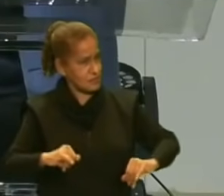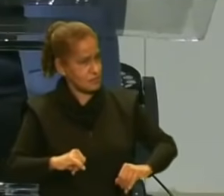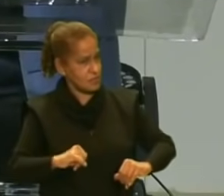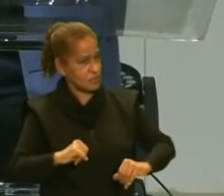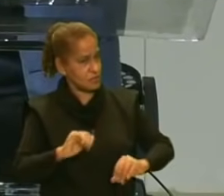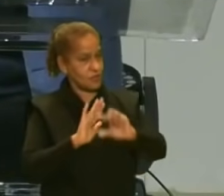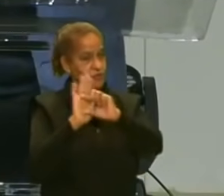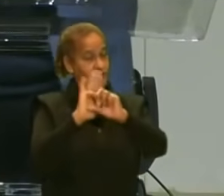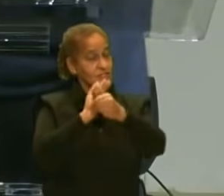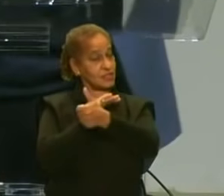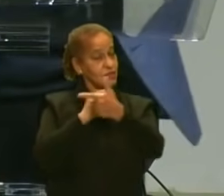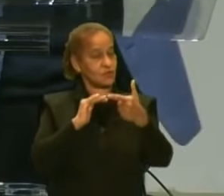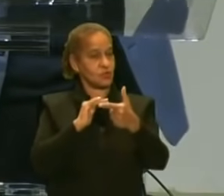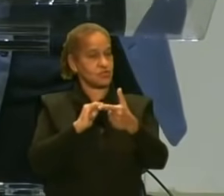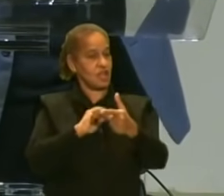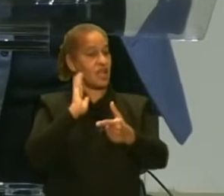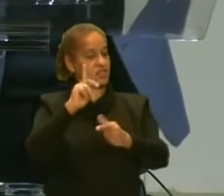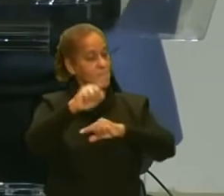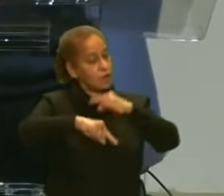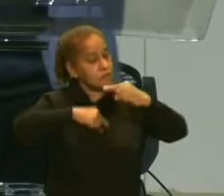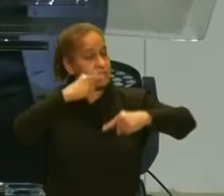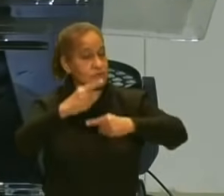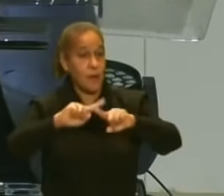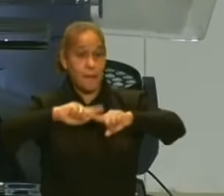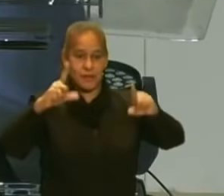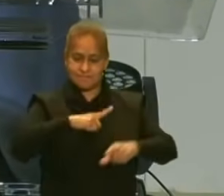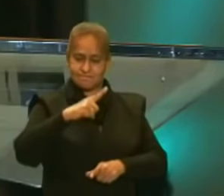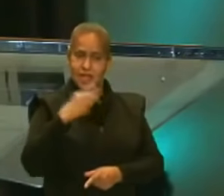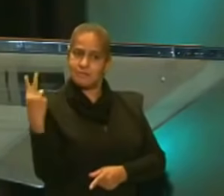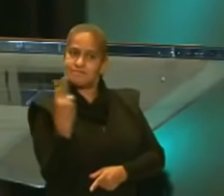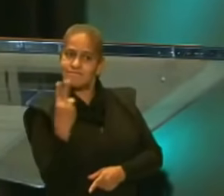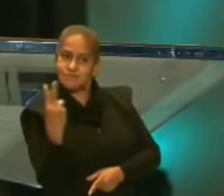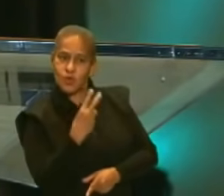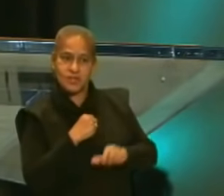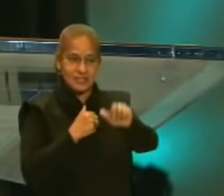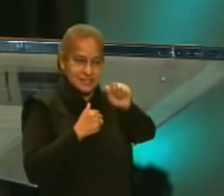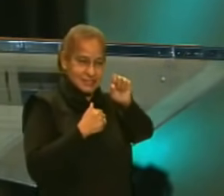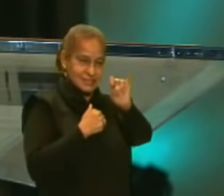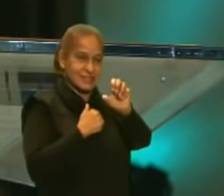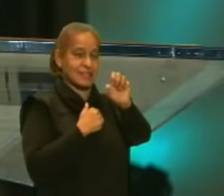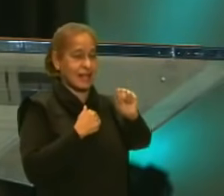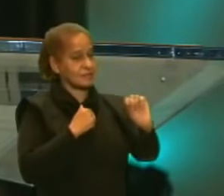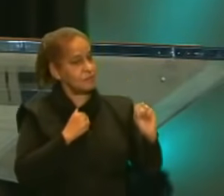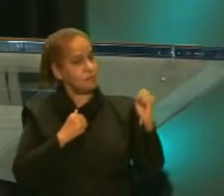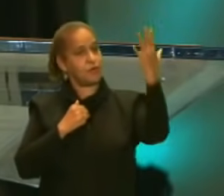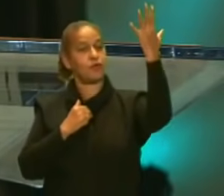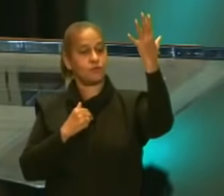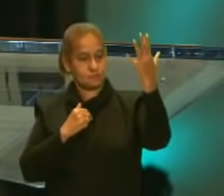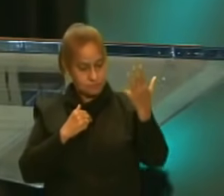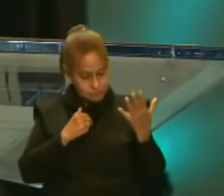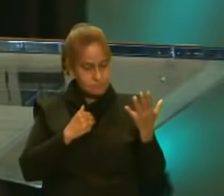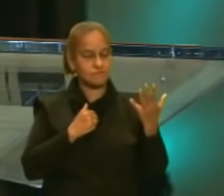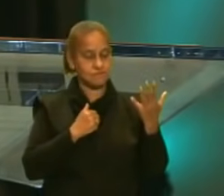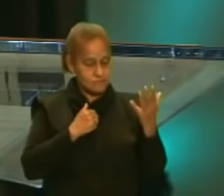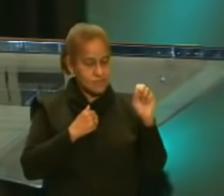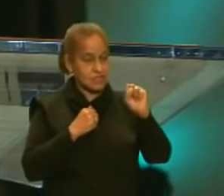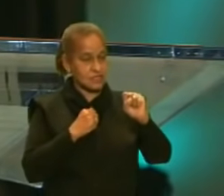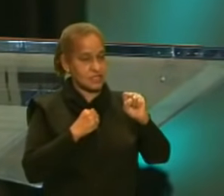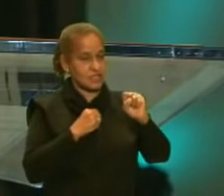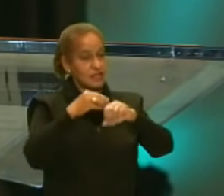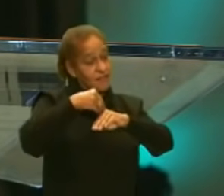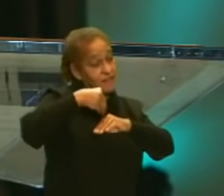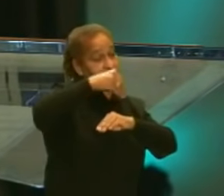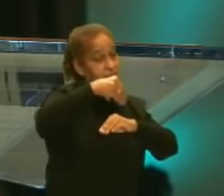primeiro ai passou, 2 outros ainda virão. E esses 2 ais seguintes vêm justamente